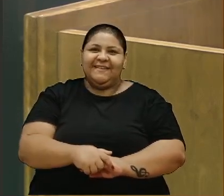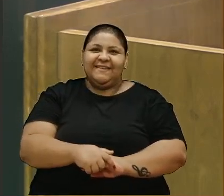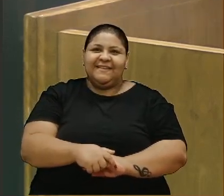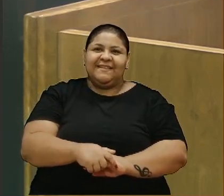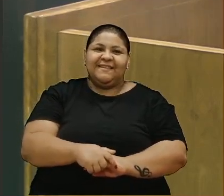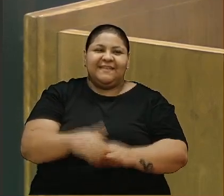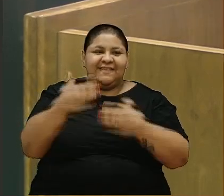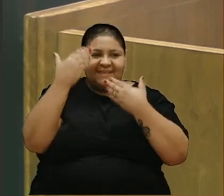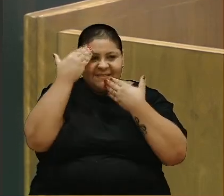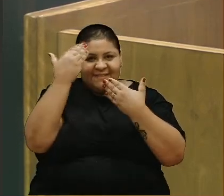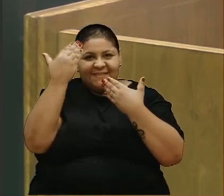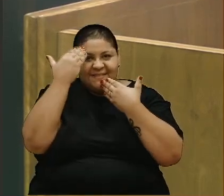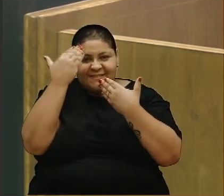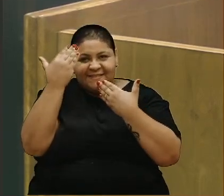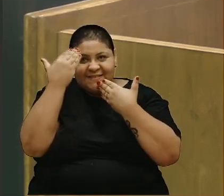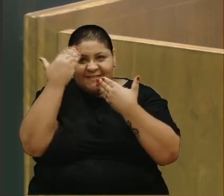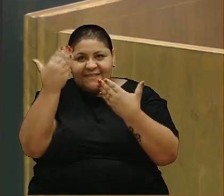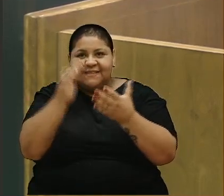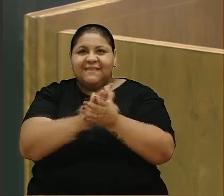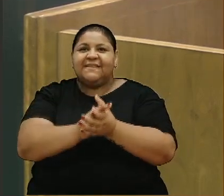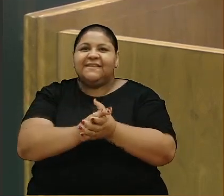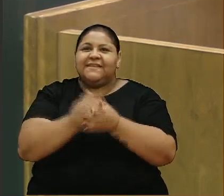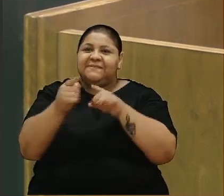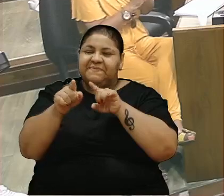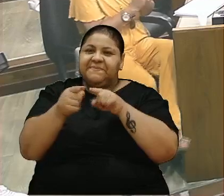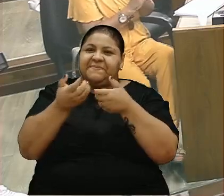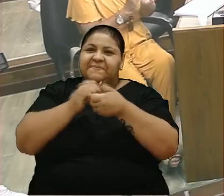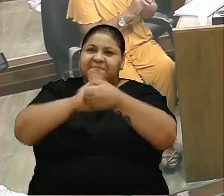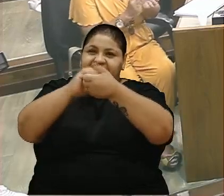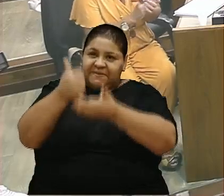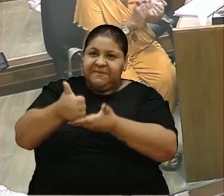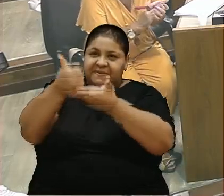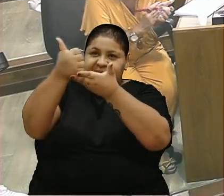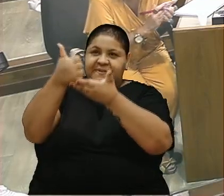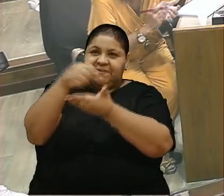Muito obrigada a todos e conto com a parceria de vocês. Obrigado.